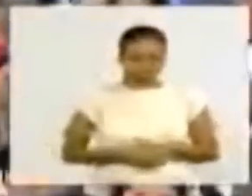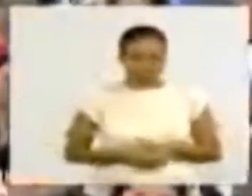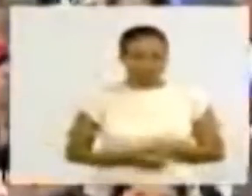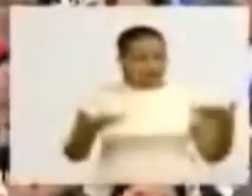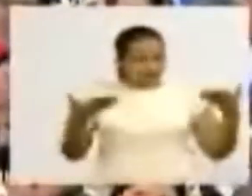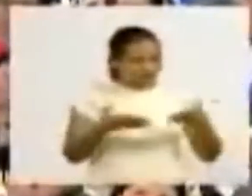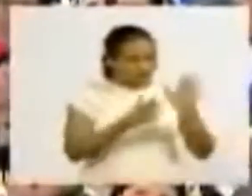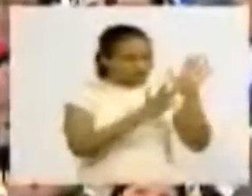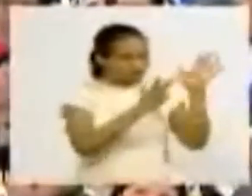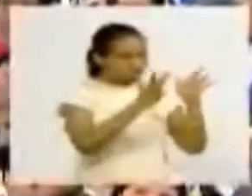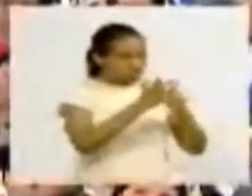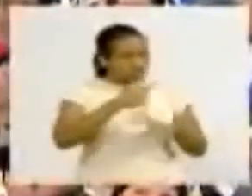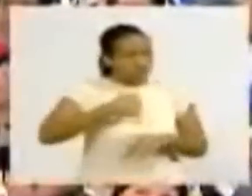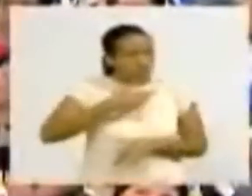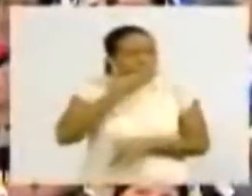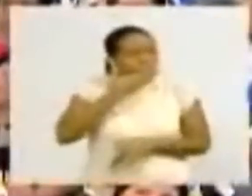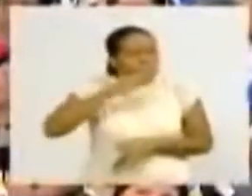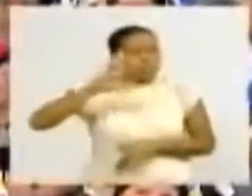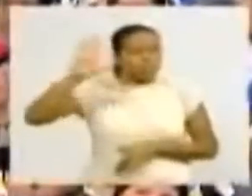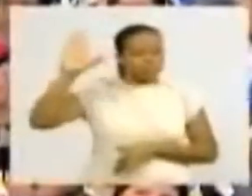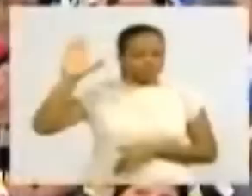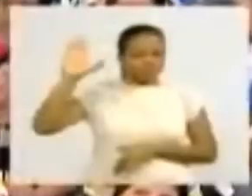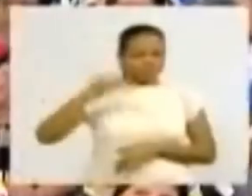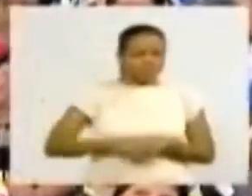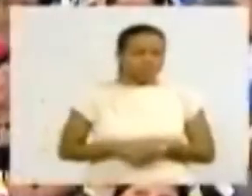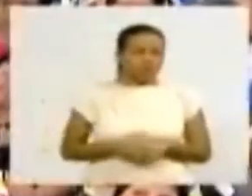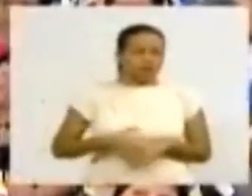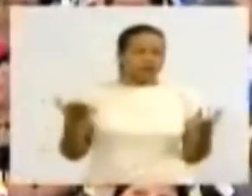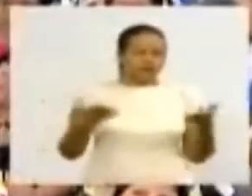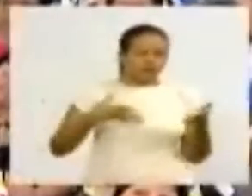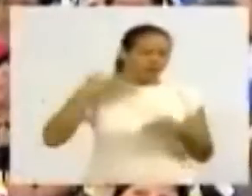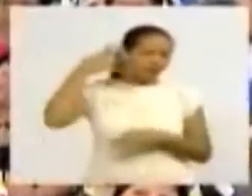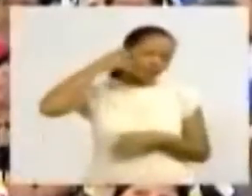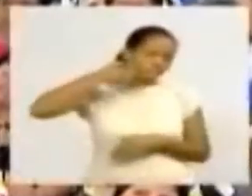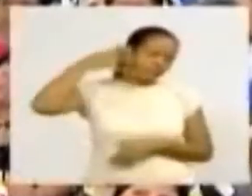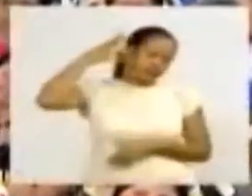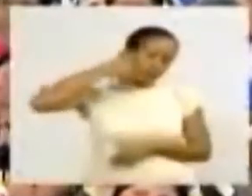E eu lhe prometo, Jesus, em nenhum momento desta palestra,